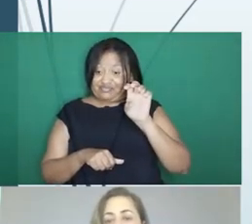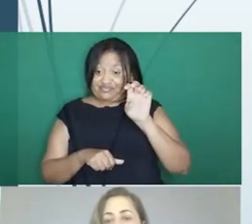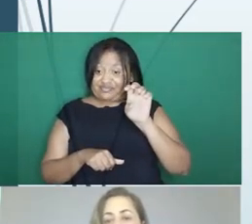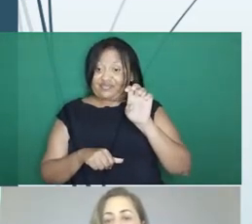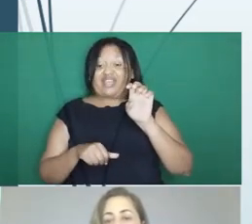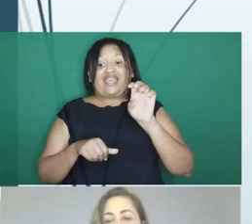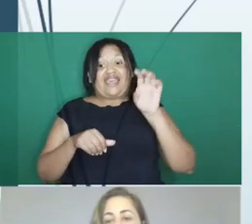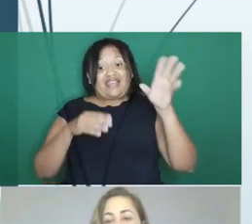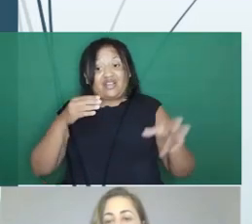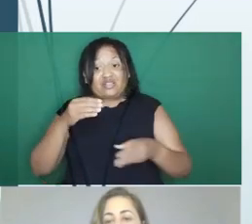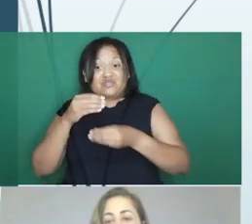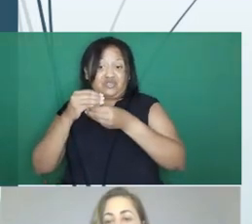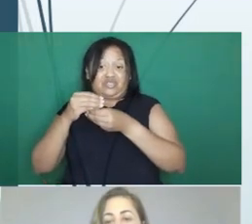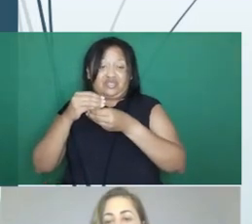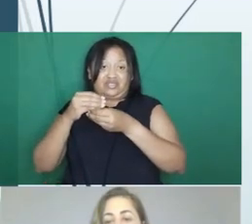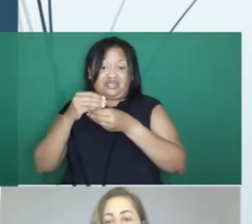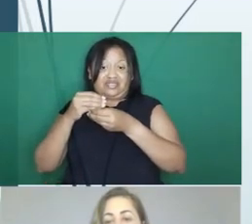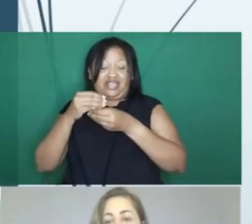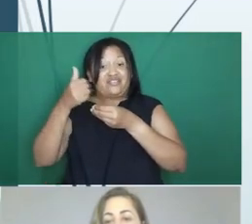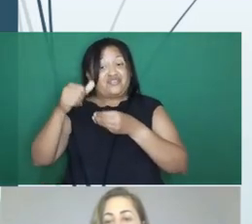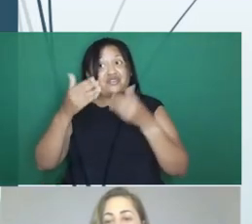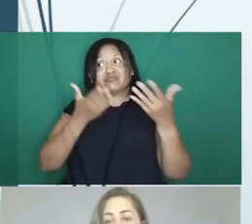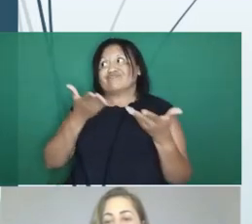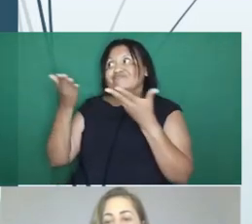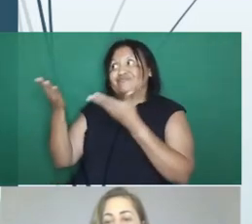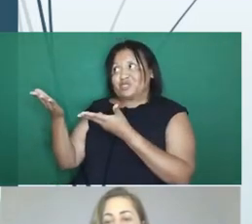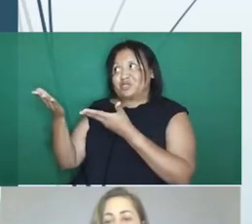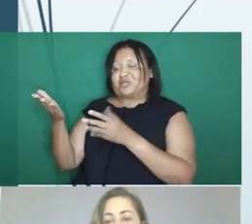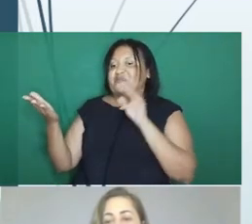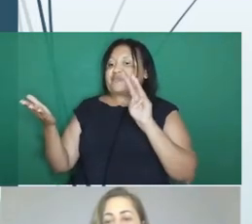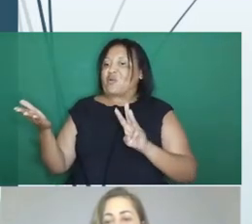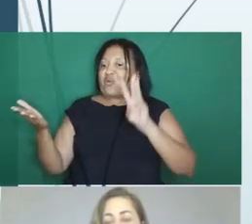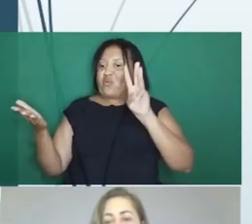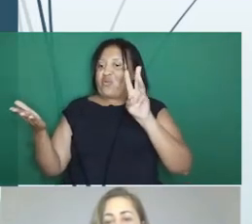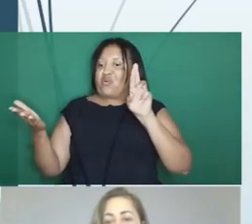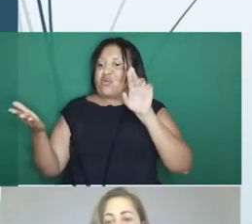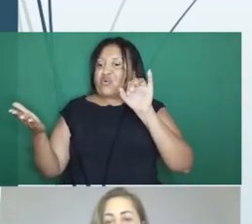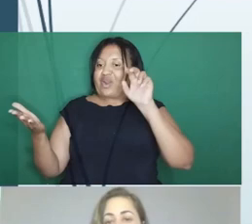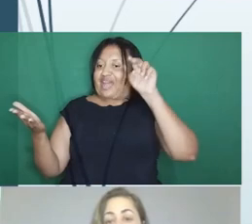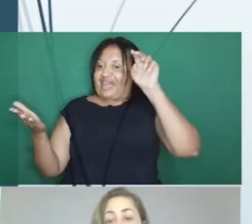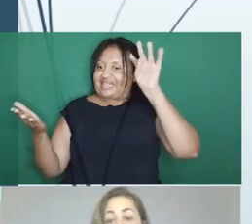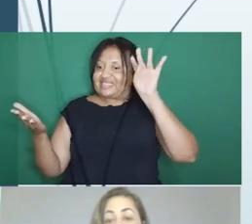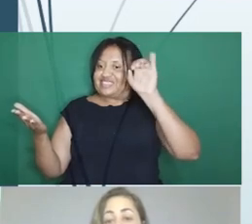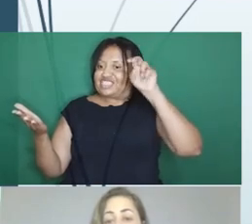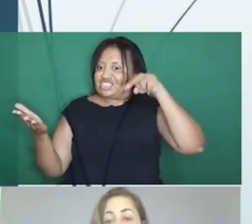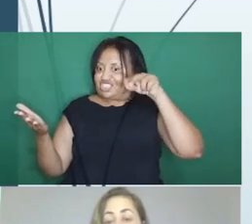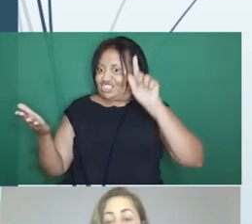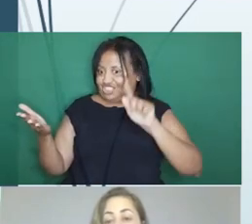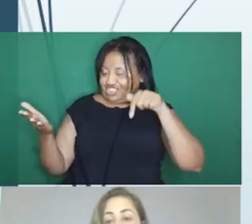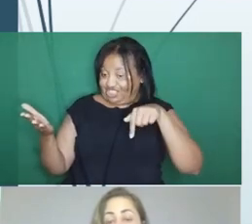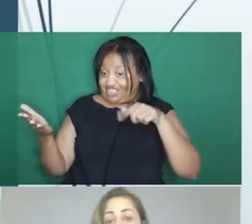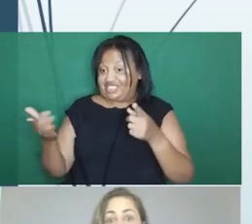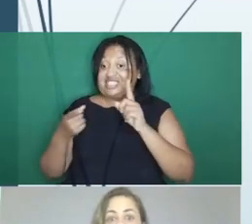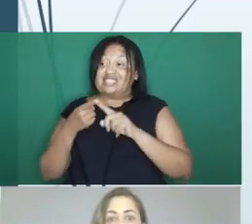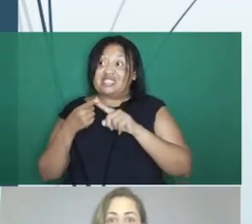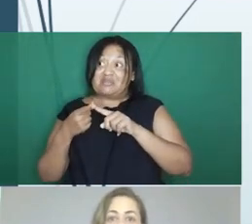então ele vai ficar dessa forma aqui ó right com i NG no final certo e o verbo